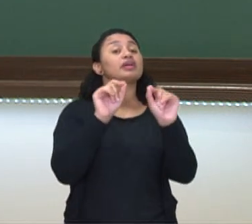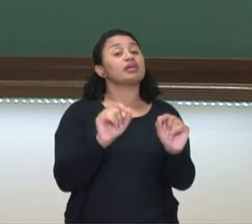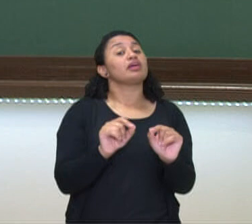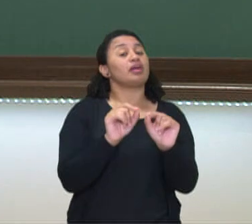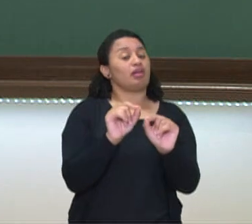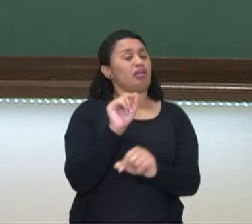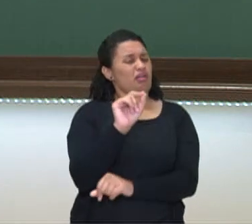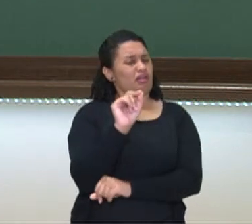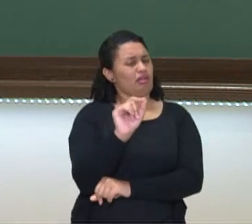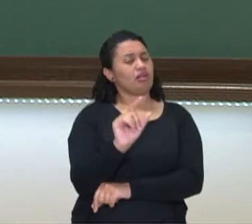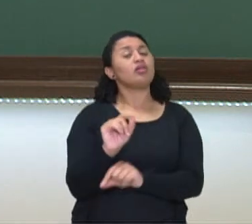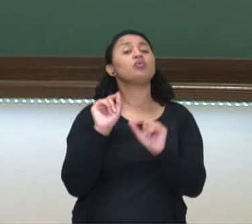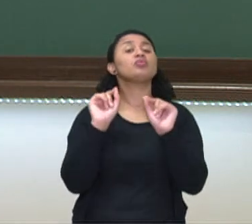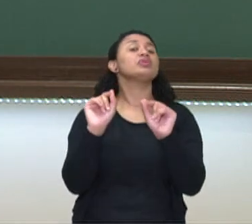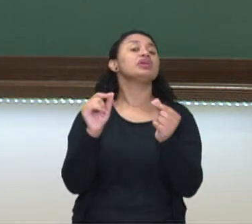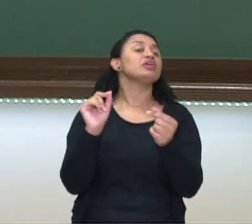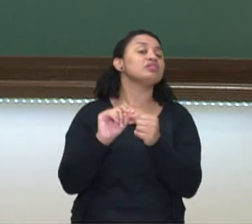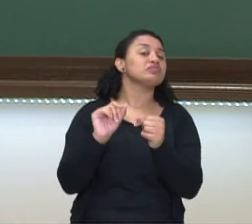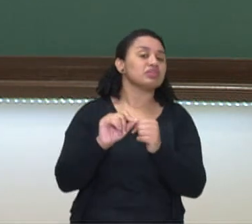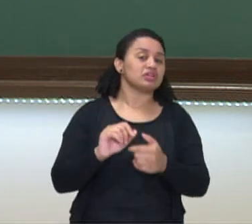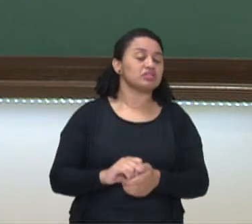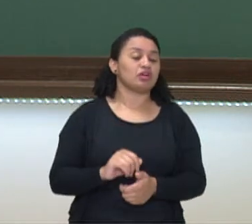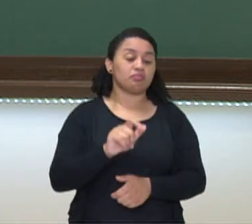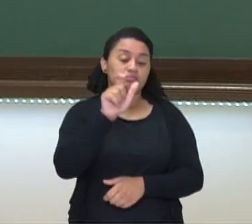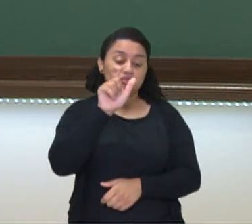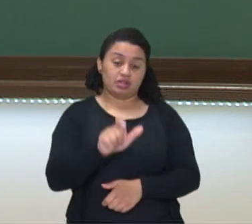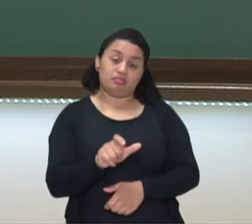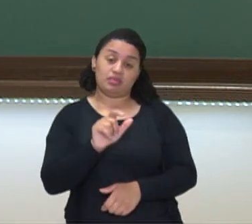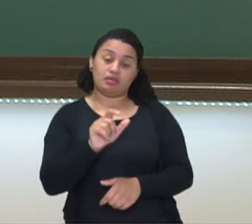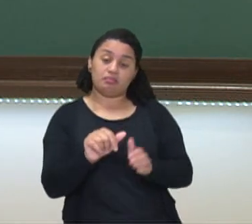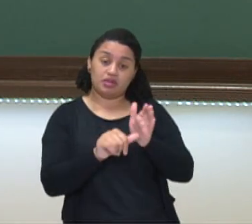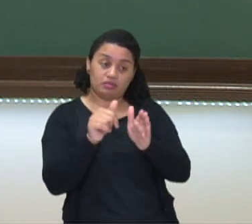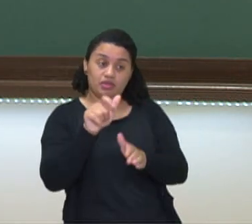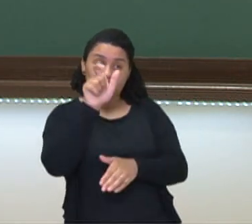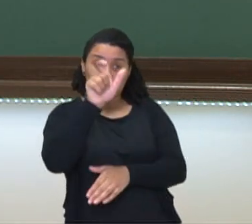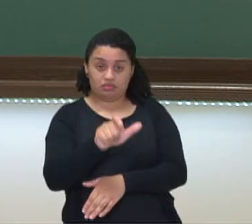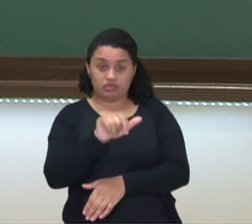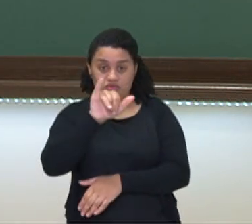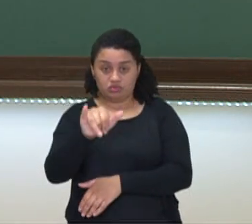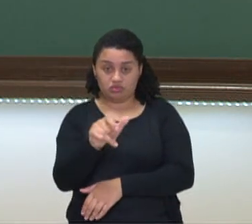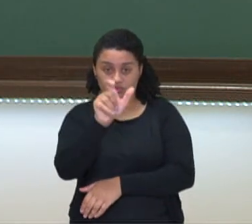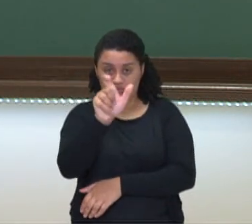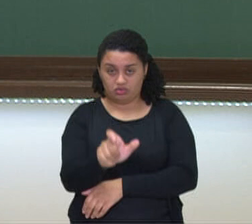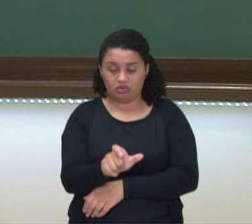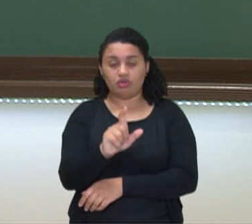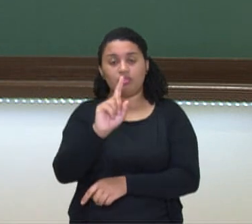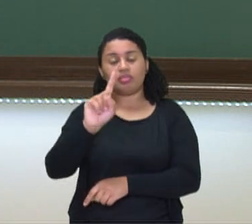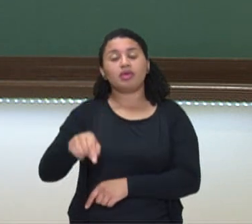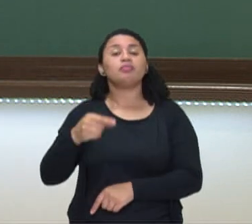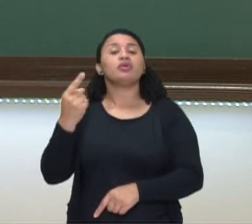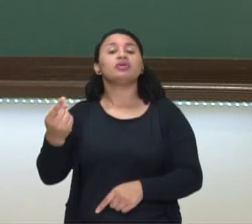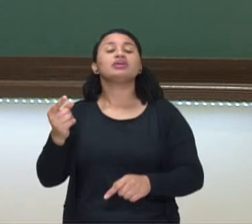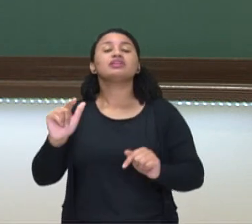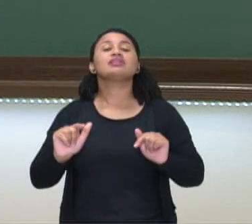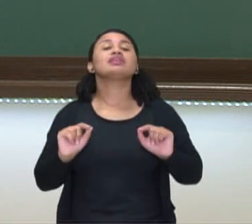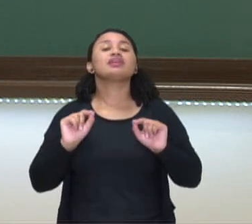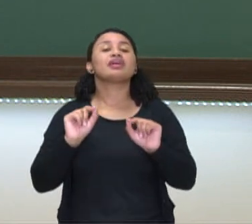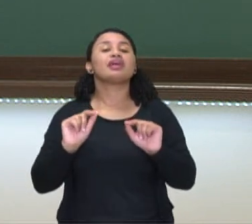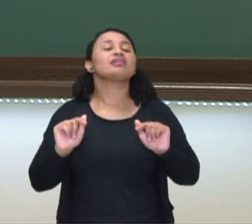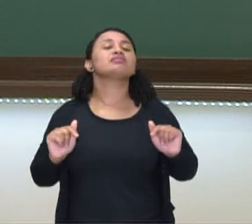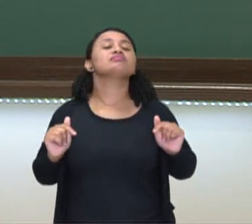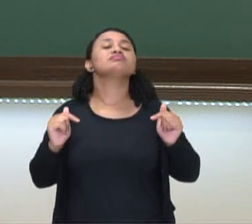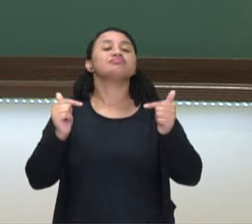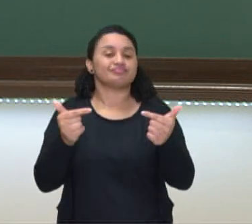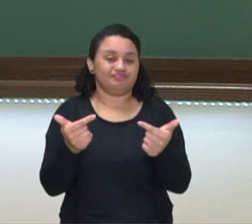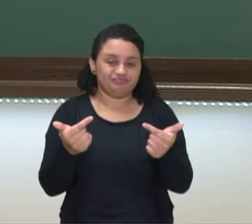que fez. Então, o sujeito primeiro e depois o predicado. Primeiro, quem realizou aquela ação e depois a ação realizada. E